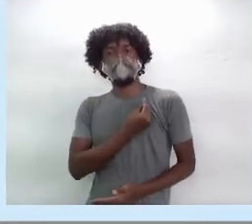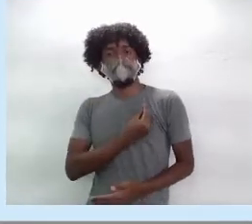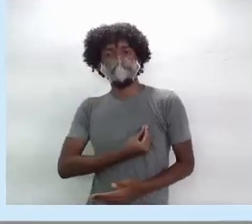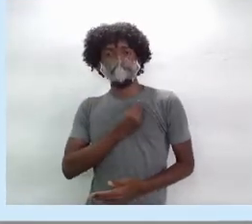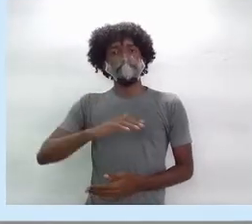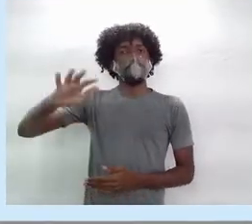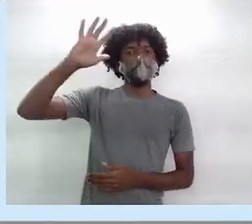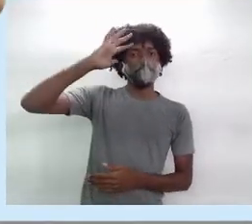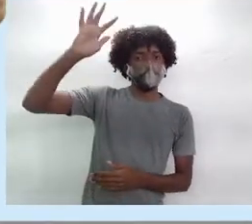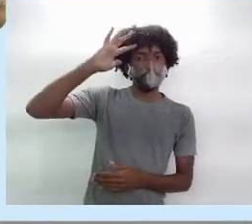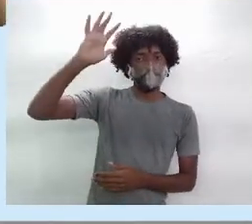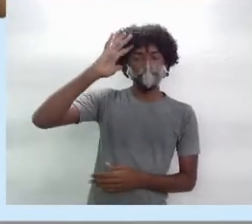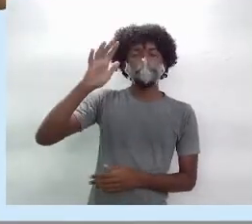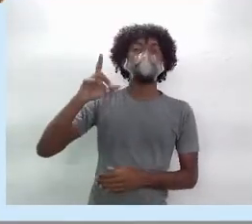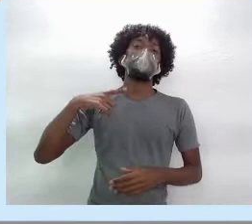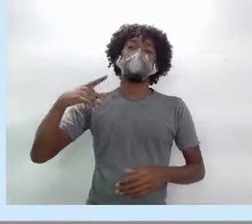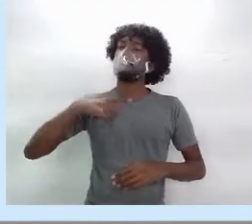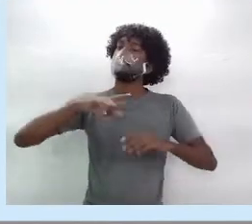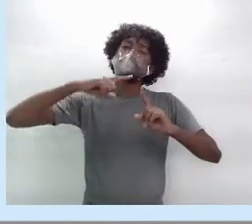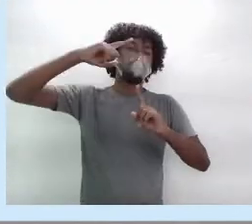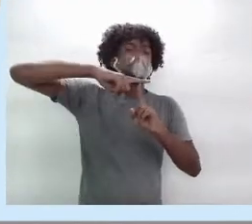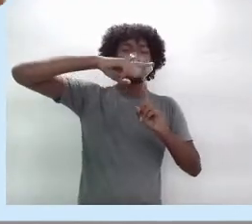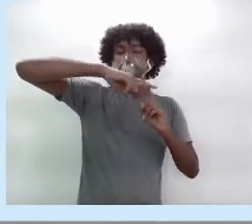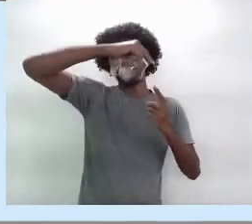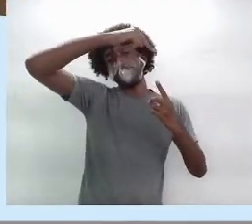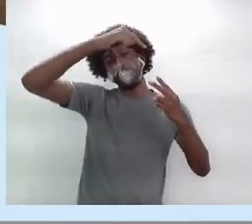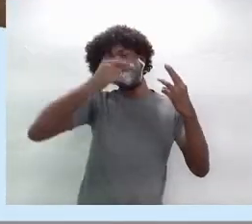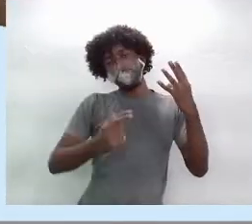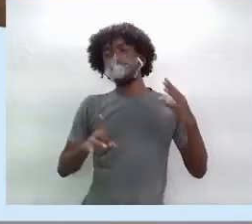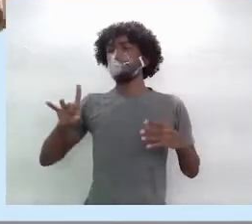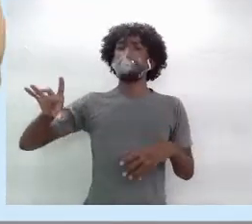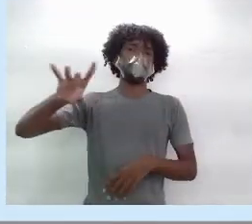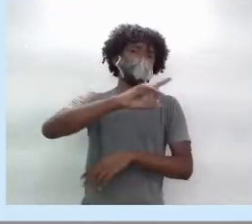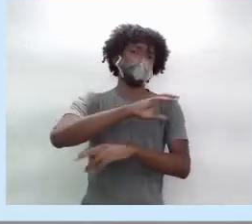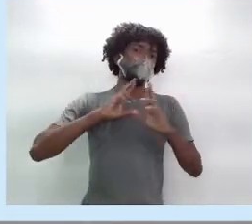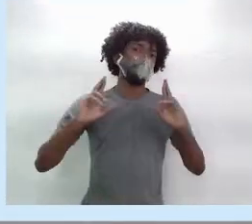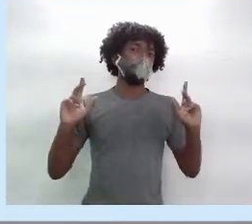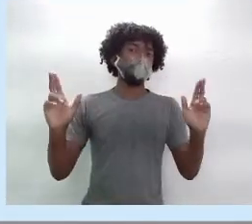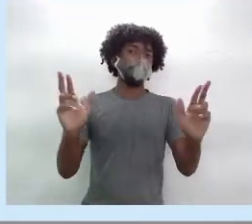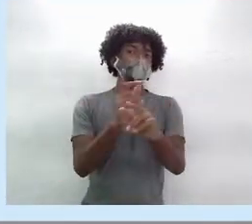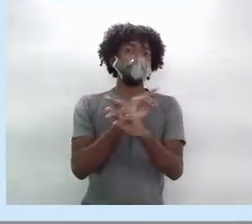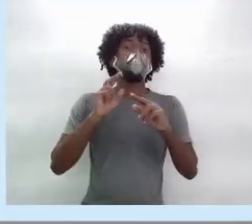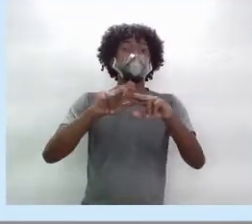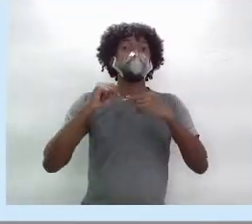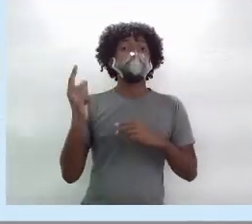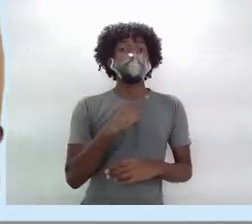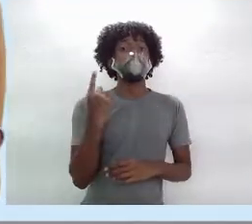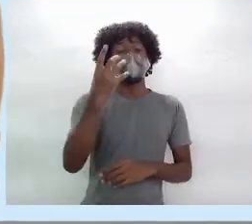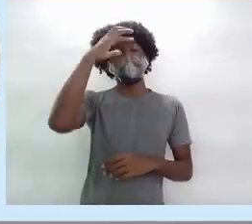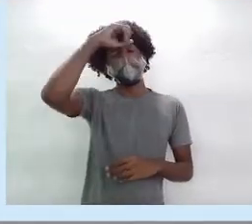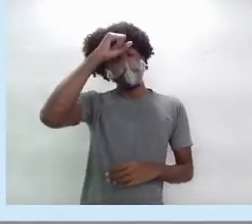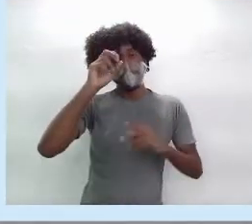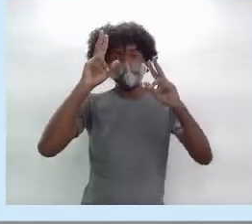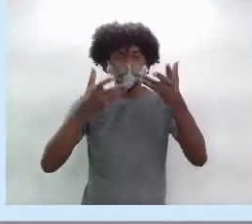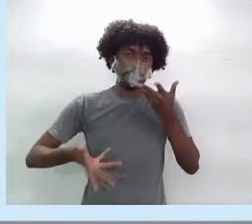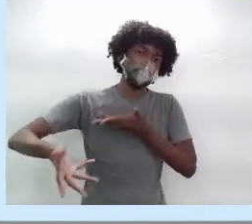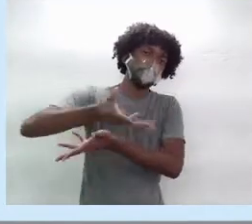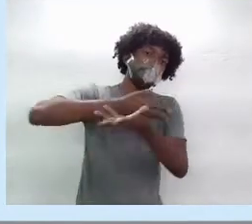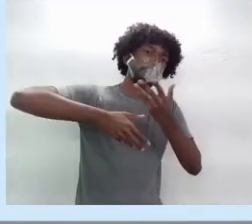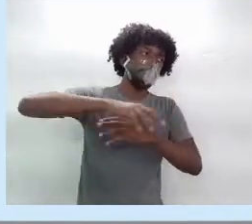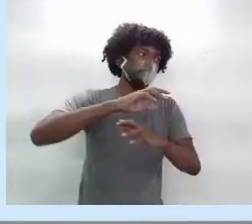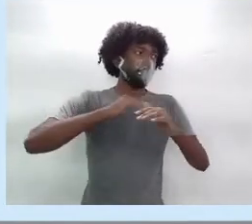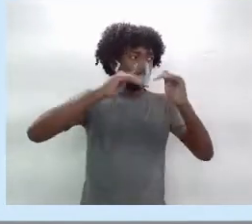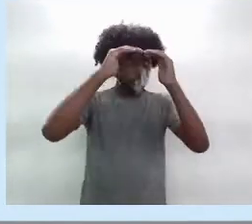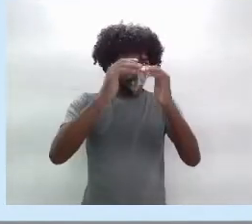seus símbolos, seus ritos, o seu templo. Então, nós aprendemos esse respeito ao diferente.